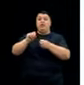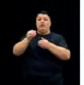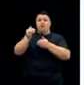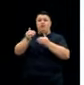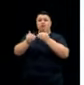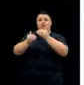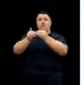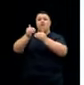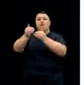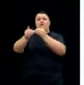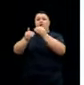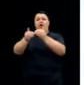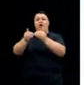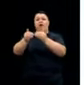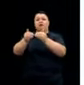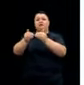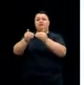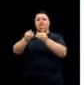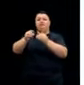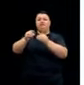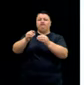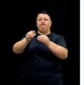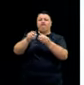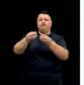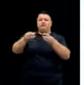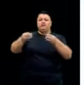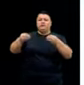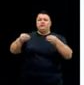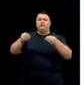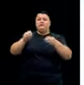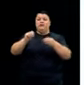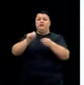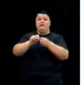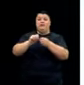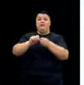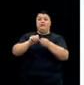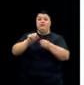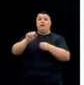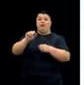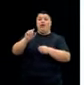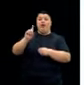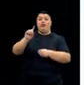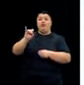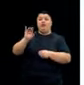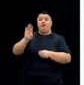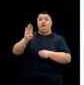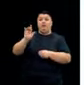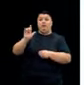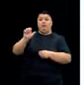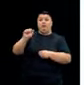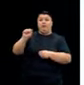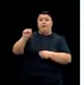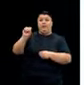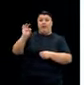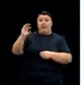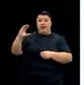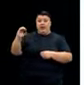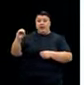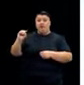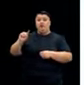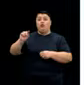se multiplicando, forma a blástula e depois a gástrula.